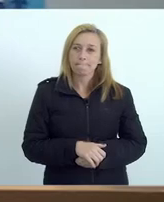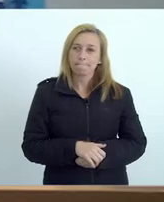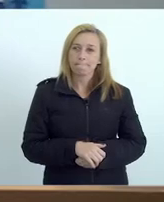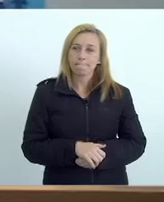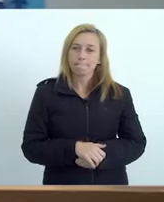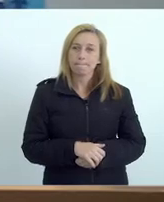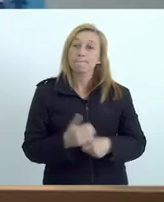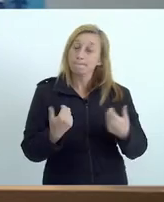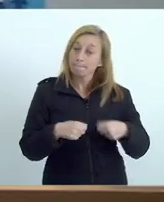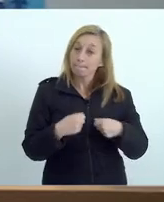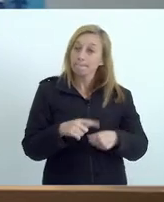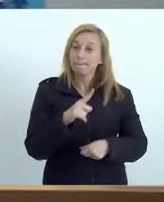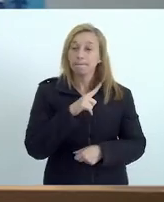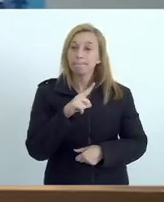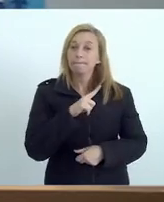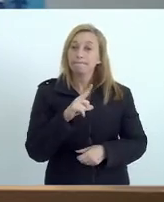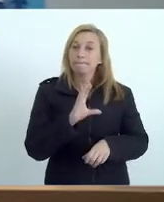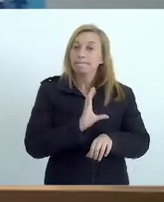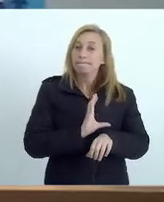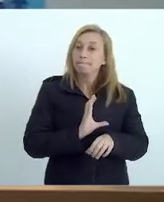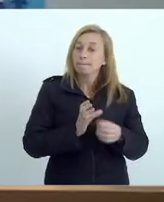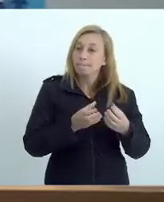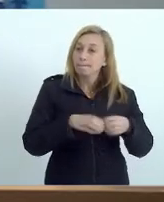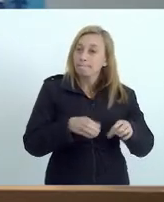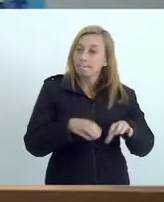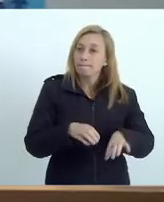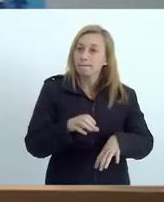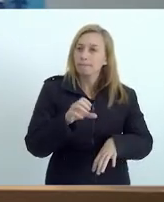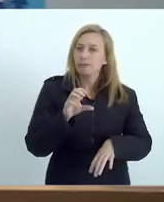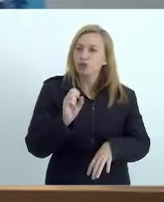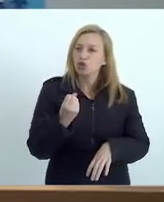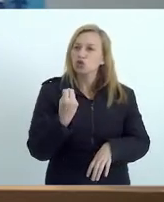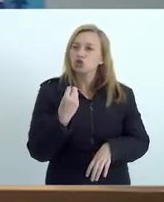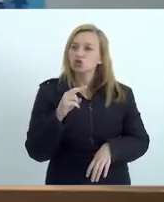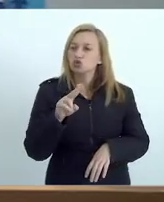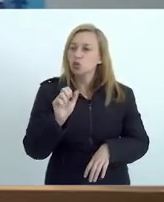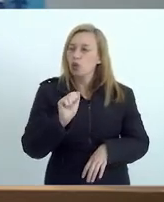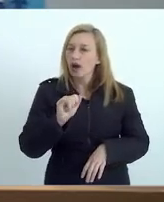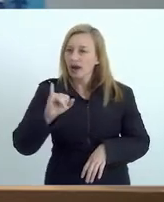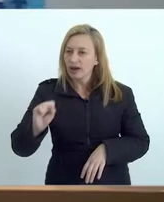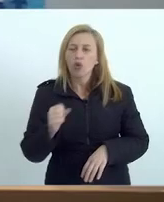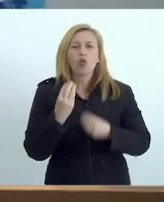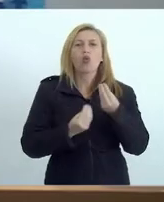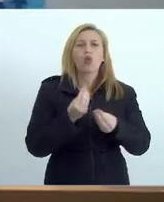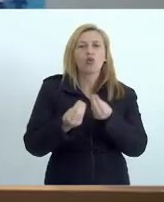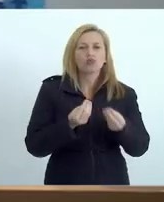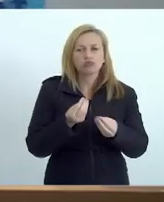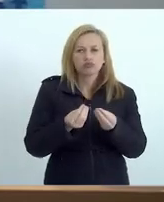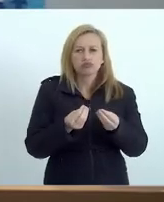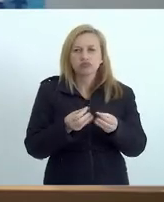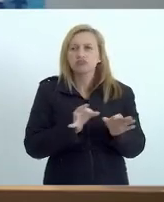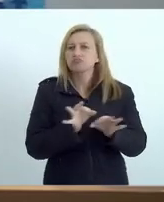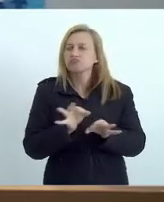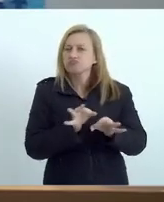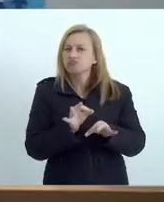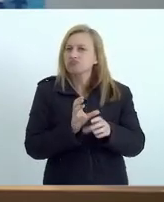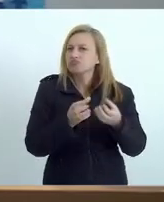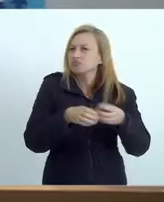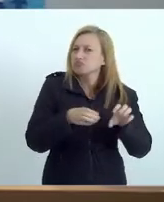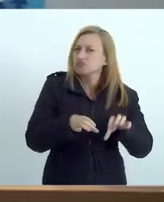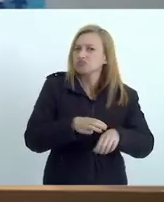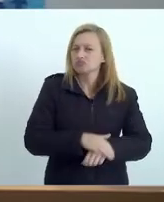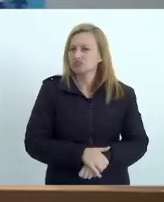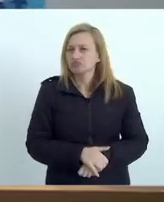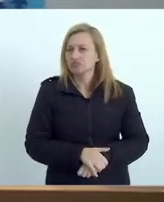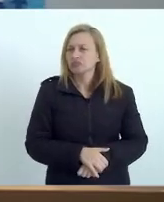deveríamos ter o concurso para os uai E então como é que é feito esse concurso Esse